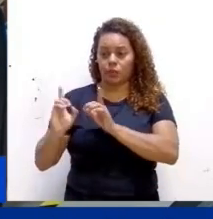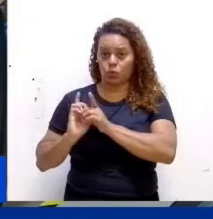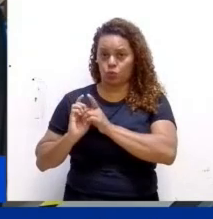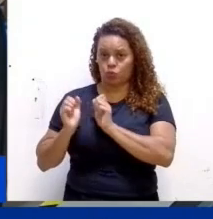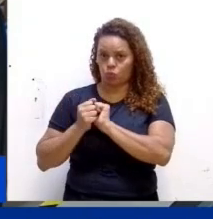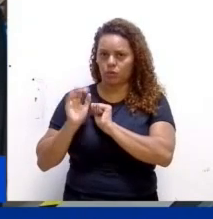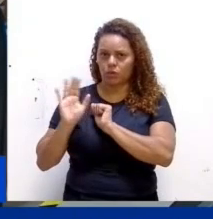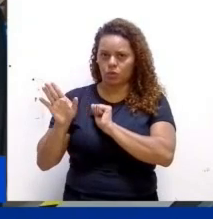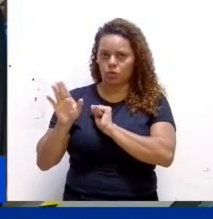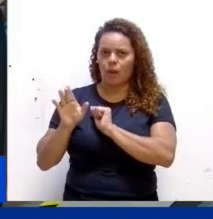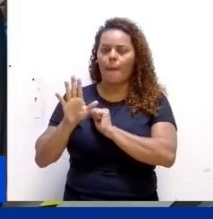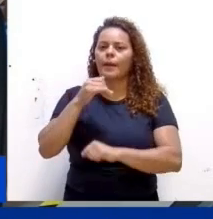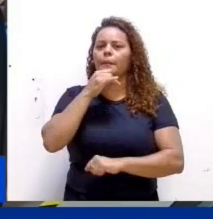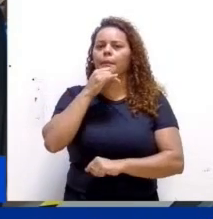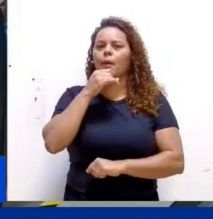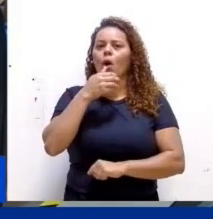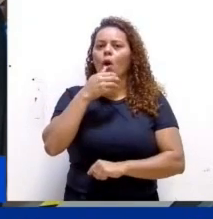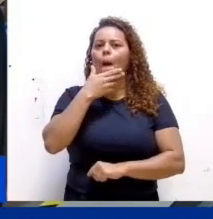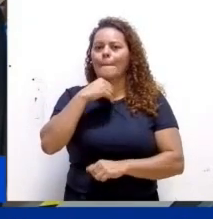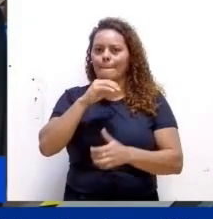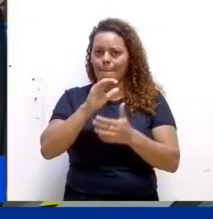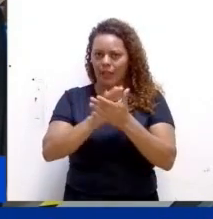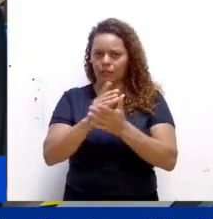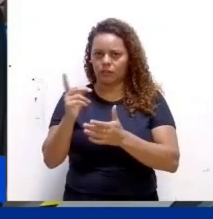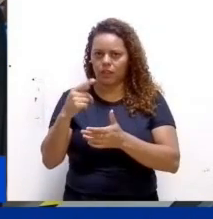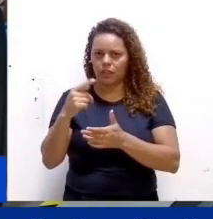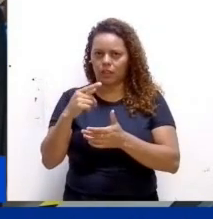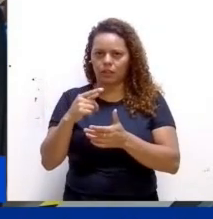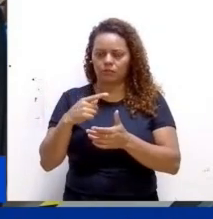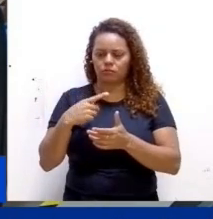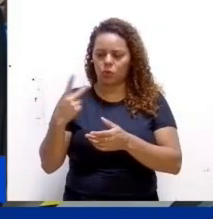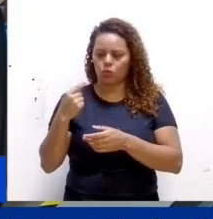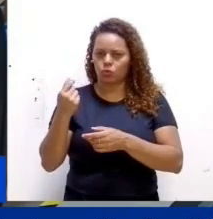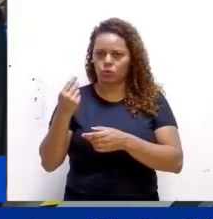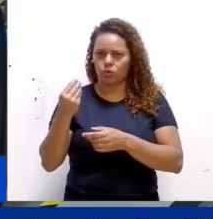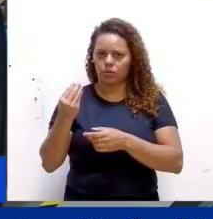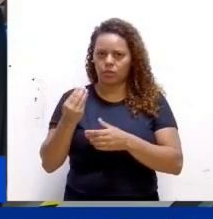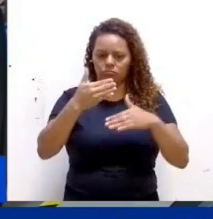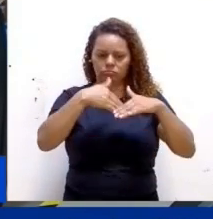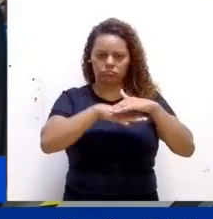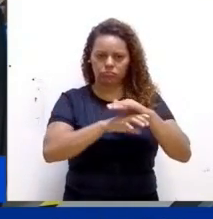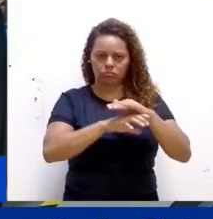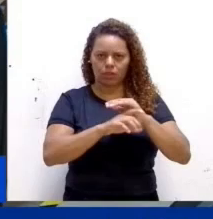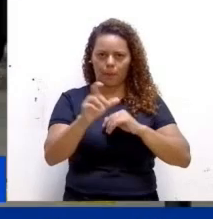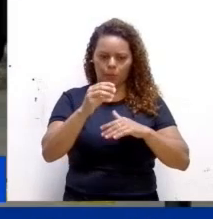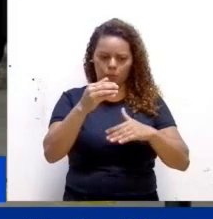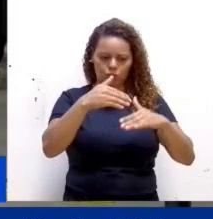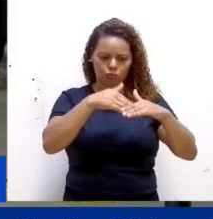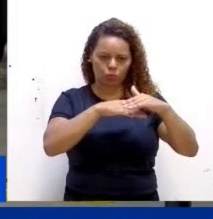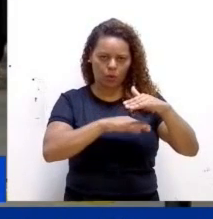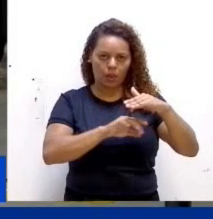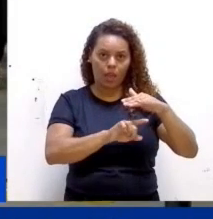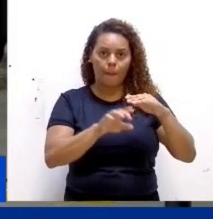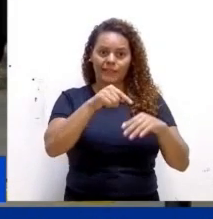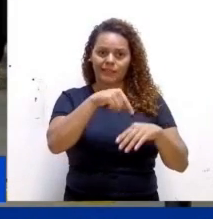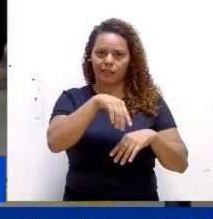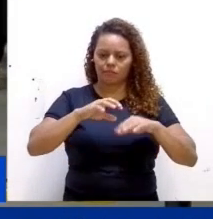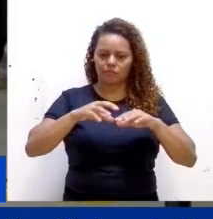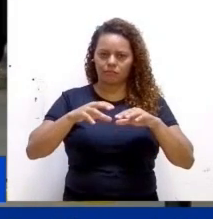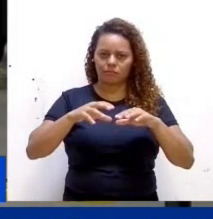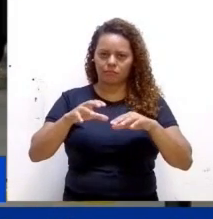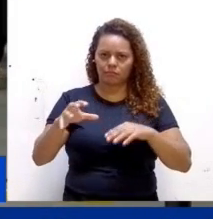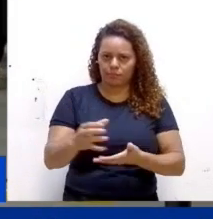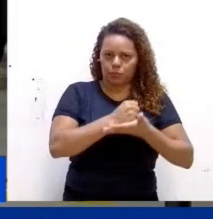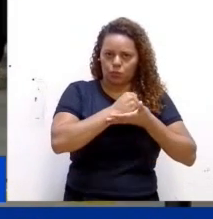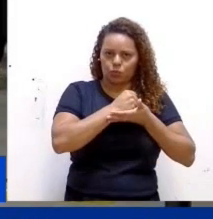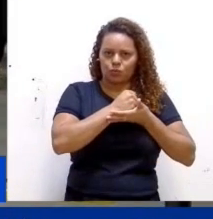metade desse dinheiro. Sim. E o restante das coisas que a gente construiu também? Sim, via de regra, sim. Via de